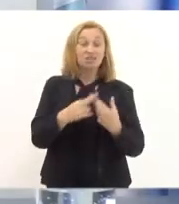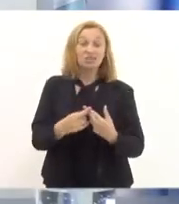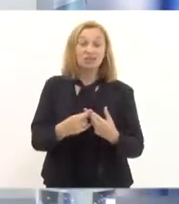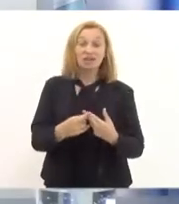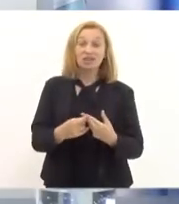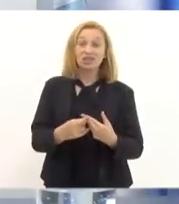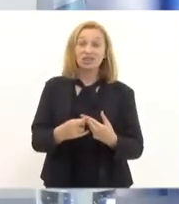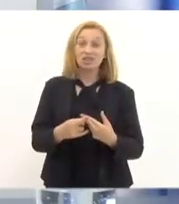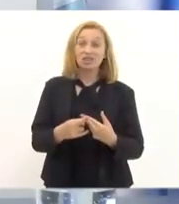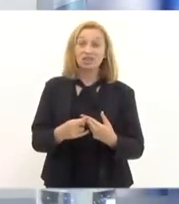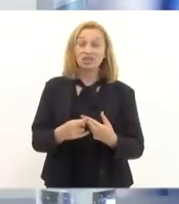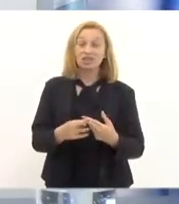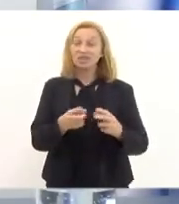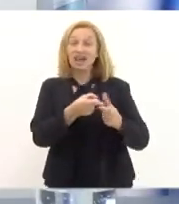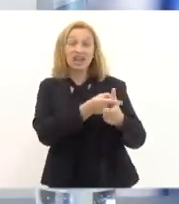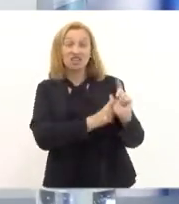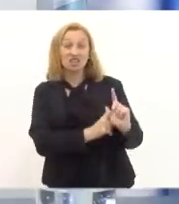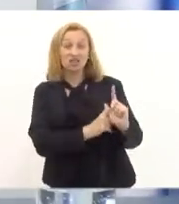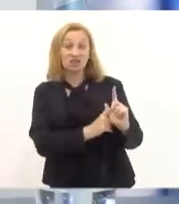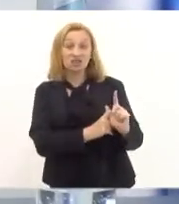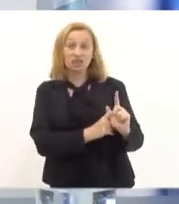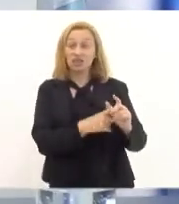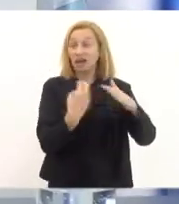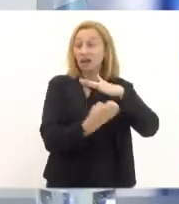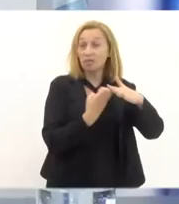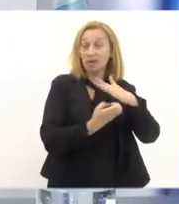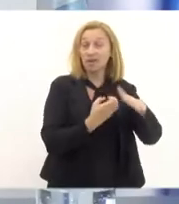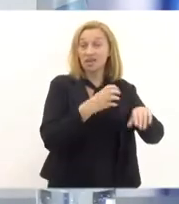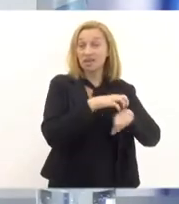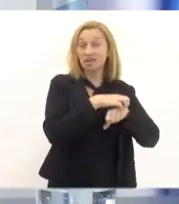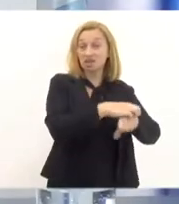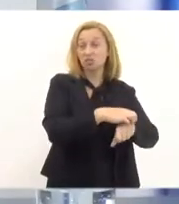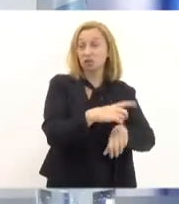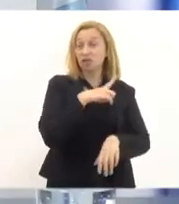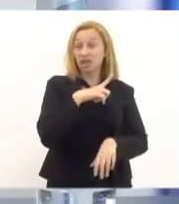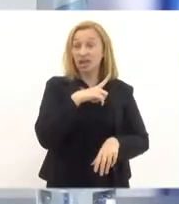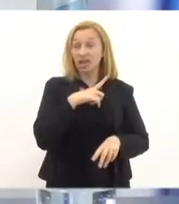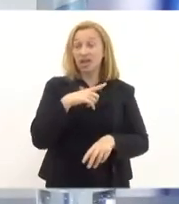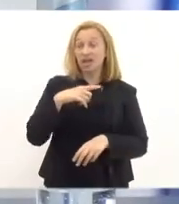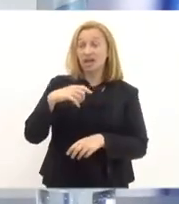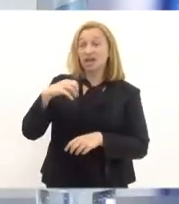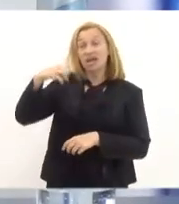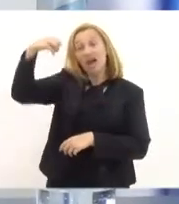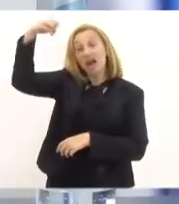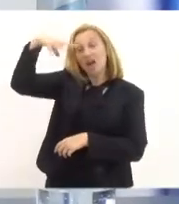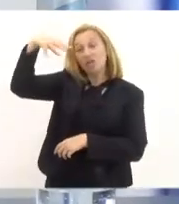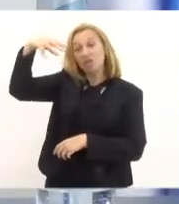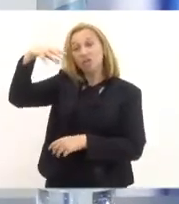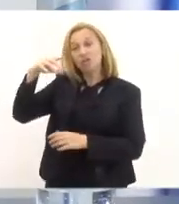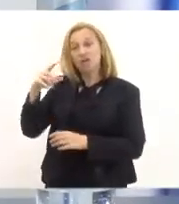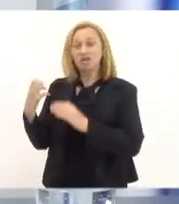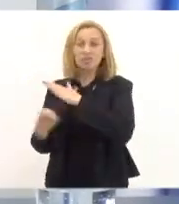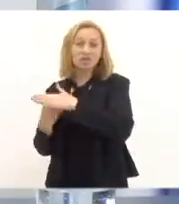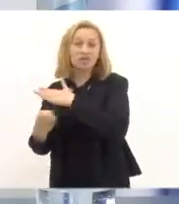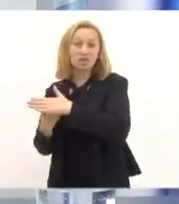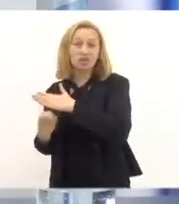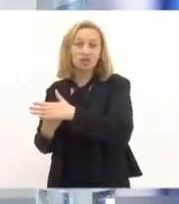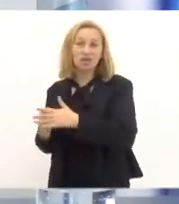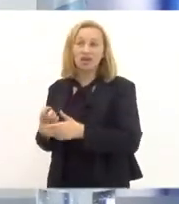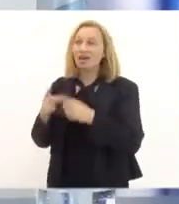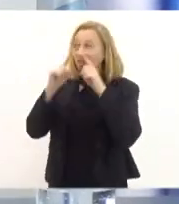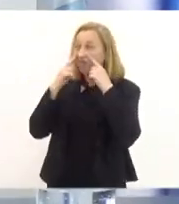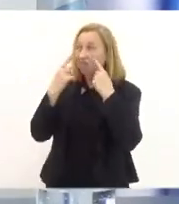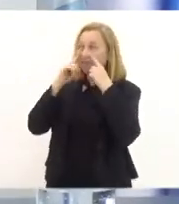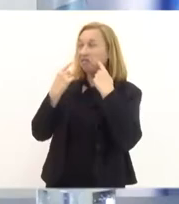responsabilidade de endividamento que a SuperVia tem o Haiti de lamento que ela tem os fornecedores já tudo tempo a SuperVia